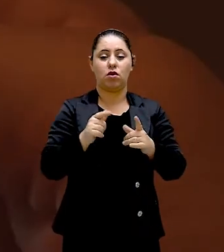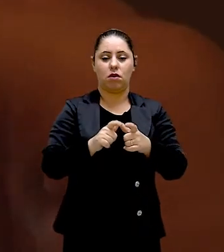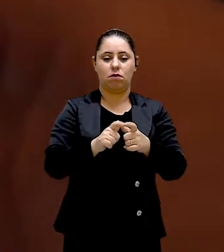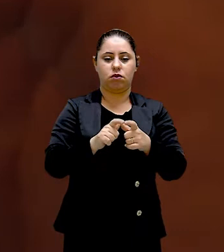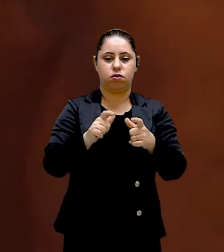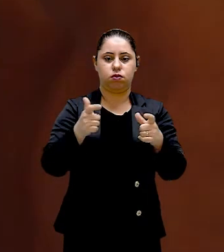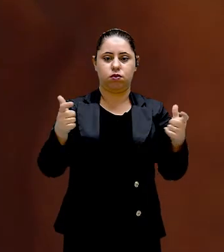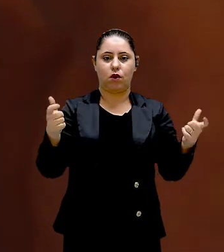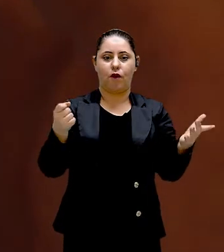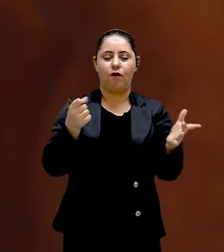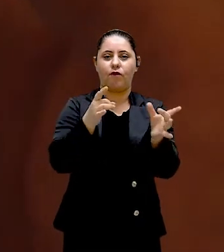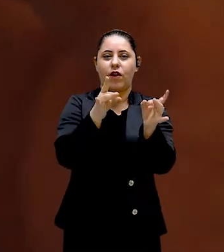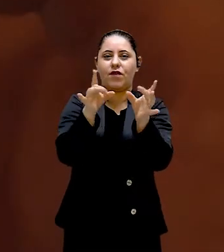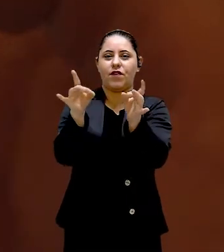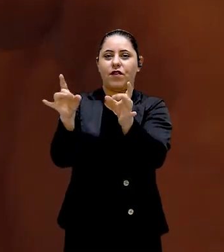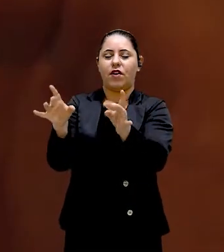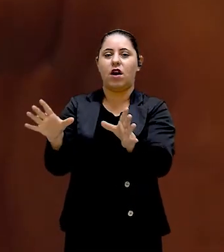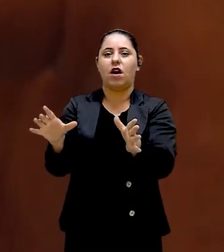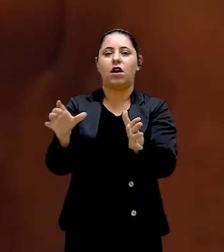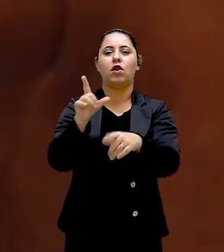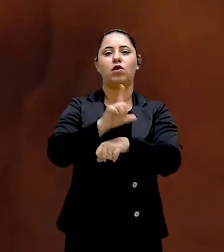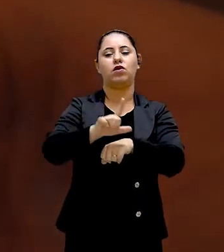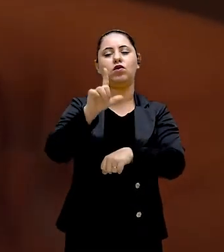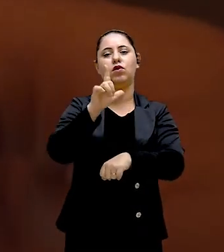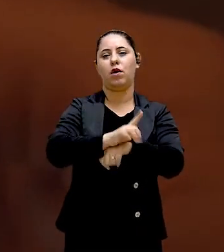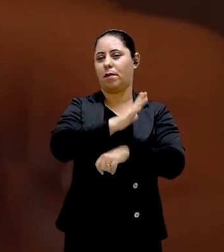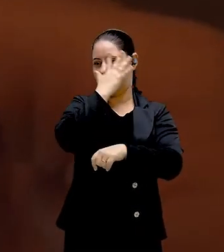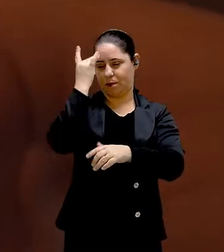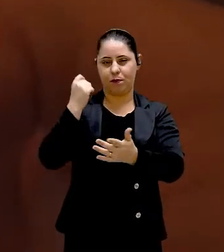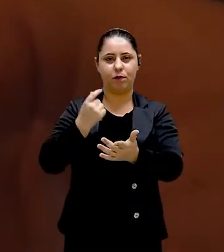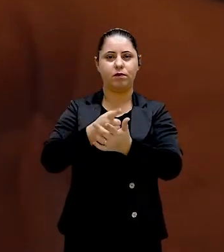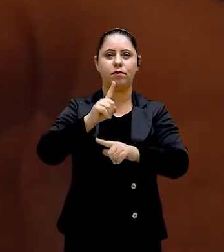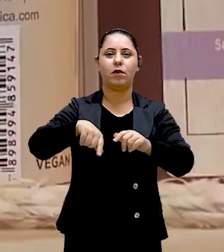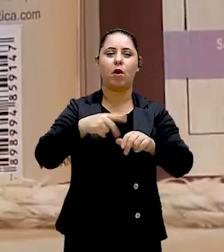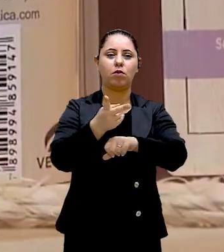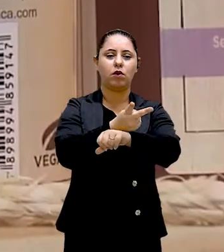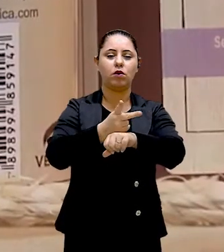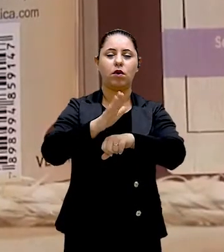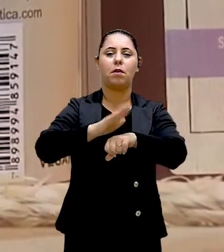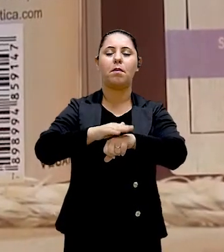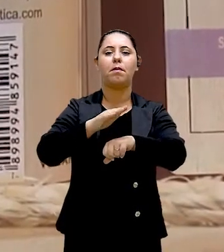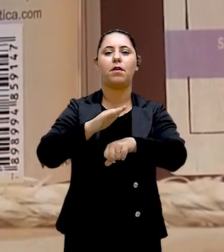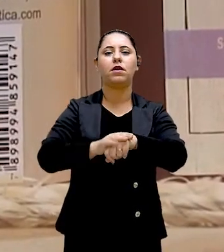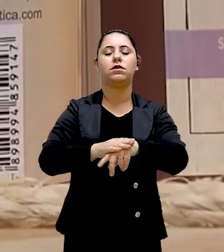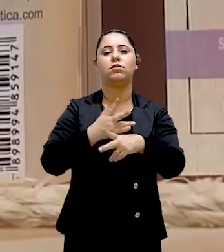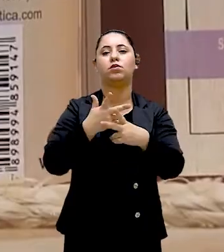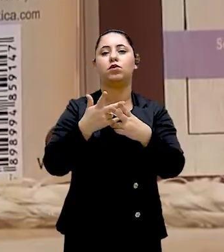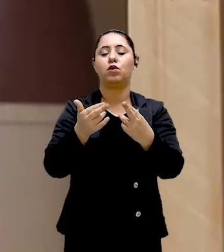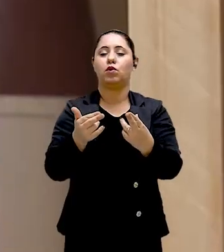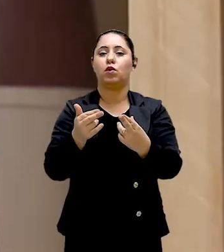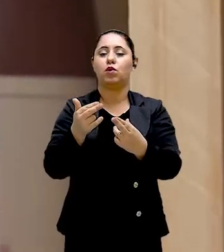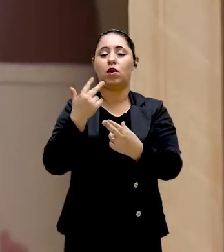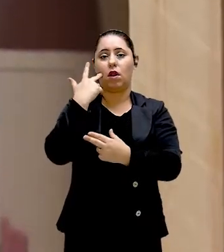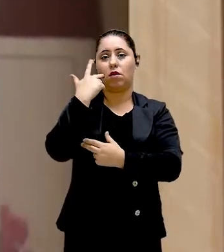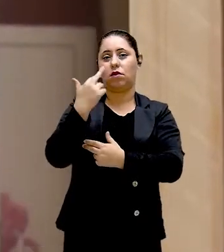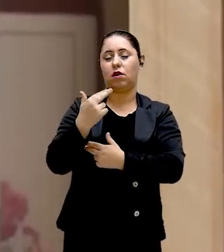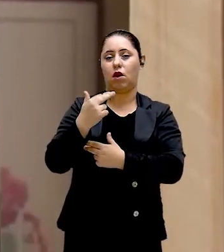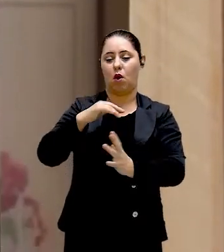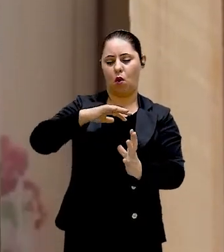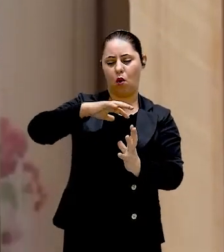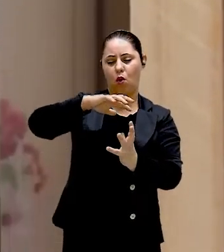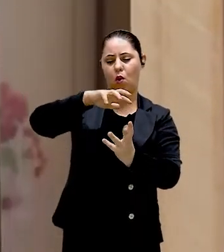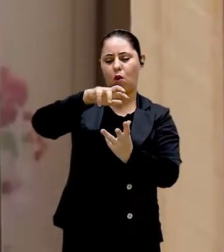de que lojas e consumidores estão buscando cada vez mais produtos assim. Uma tendência mundial que veio para